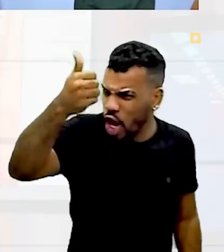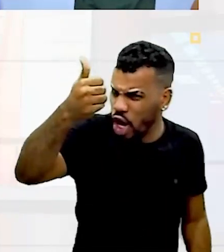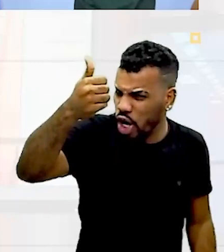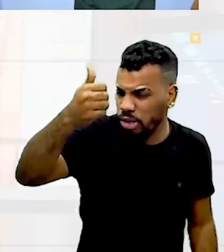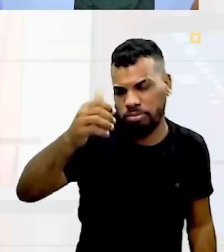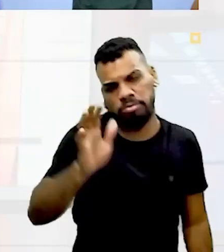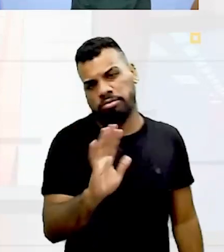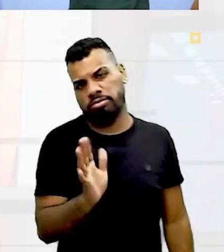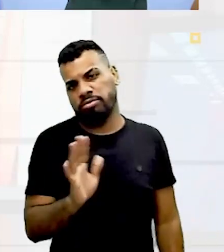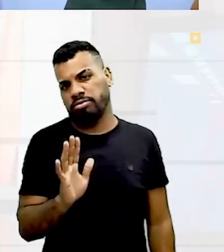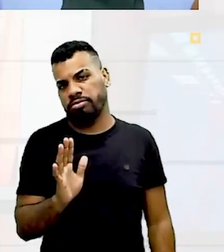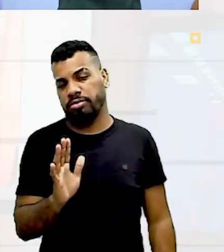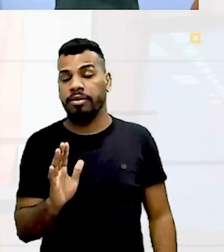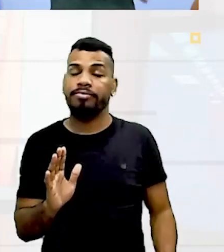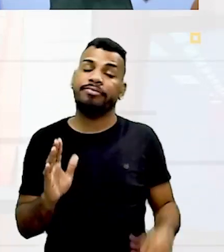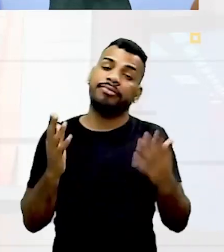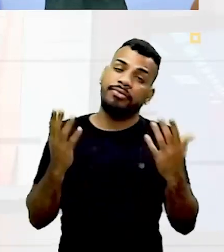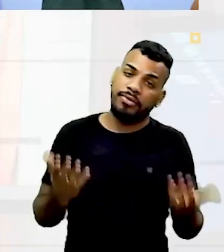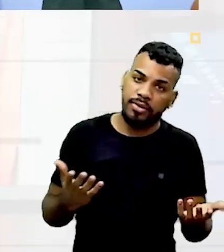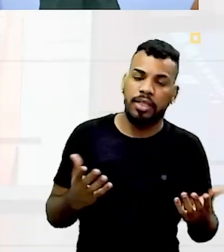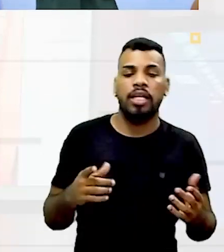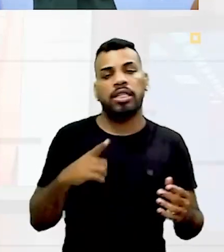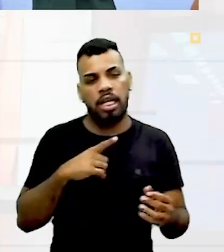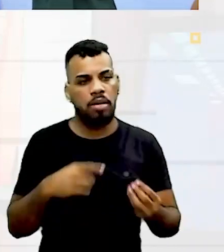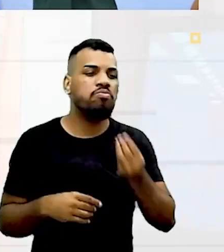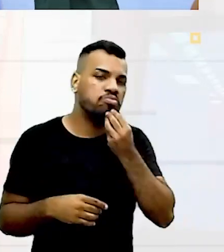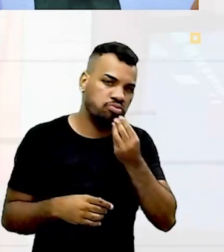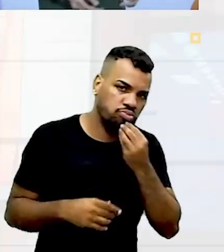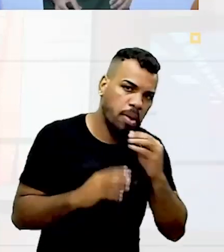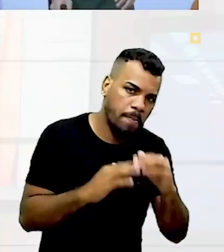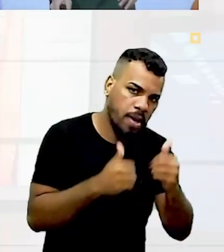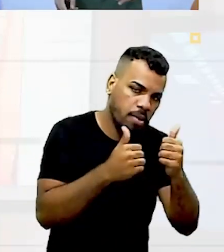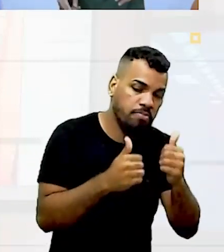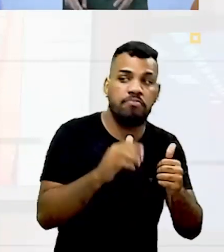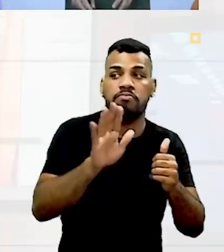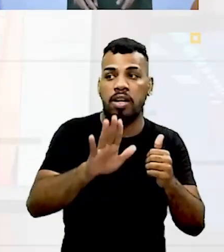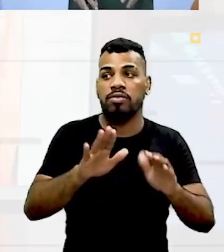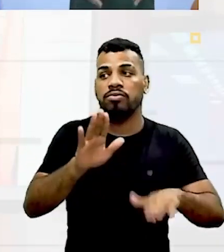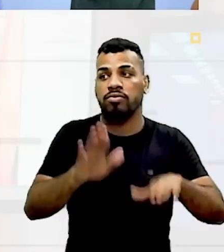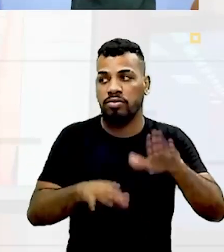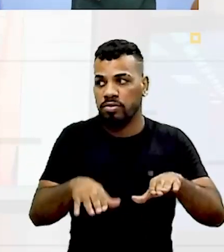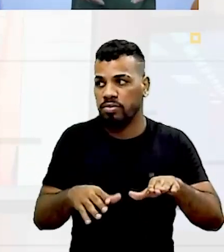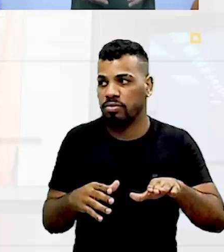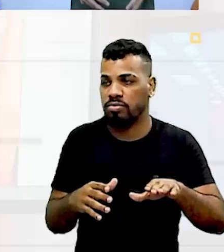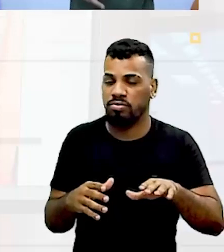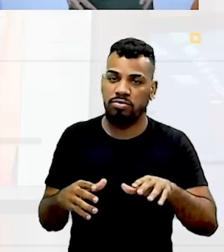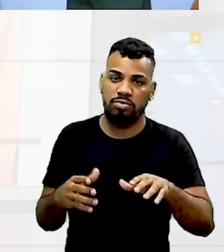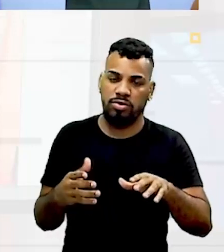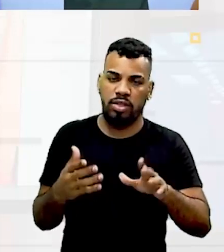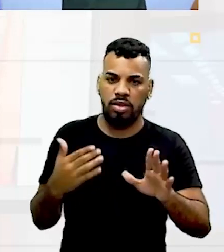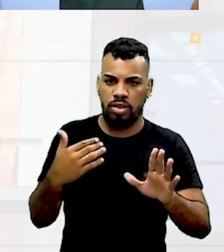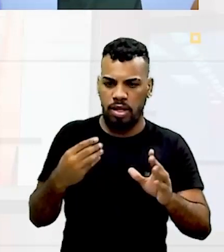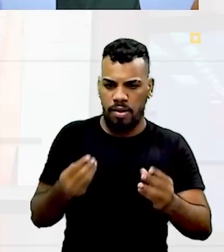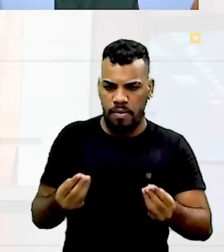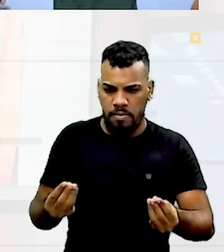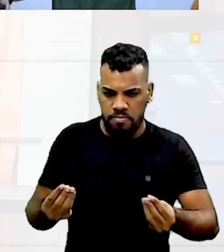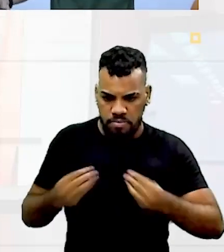a animação. Claro, tem sempre a possibilidade dela melhorar, mas geralmente não é algo que vai